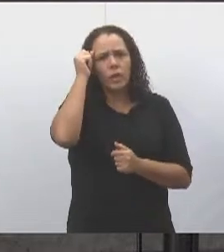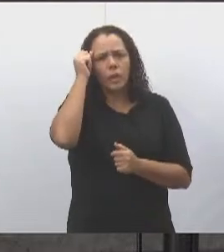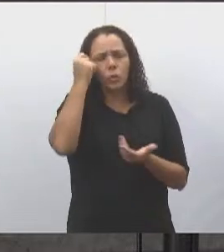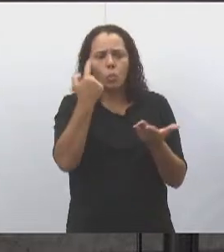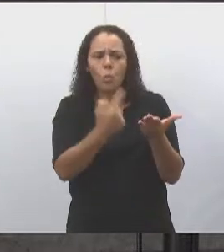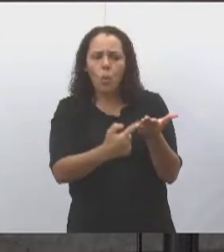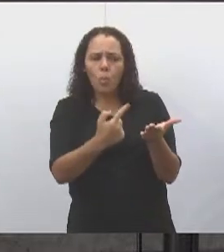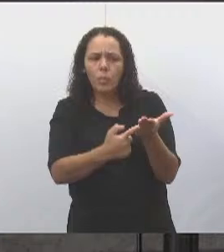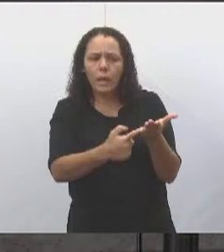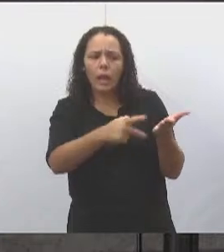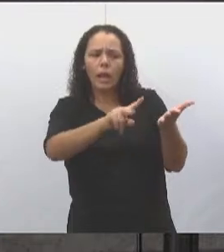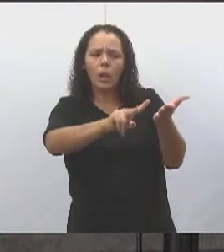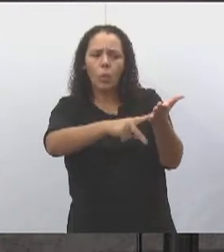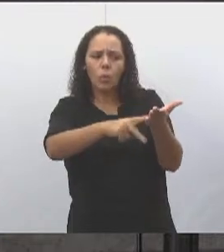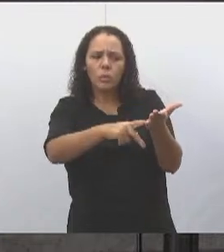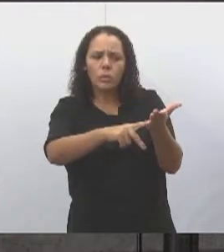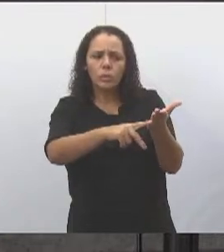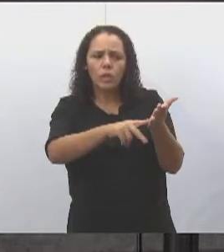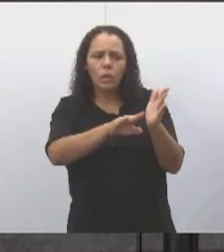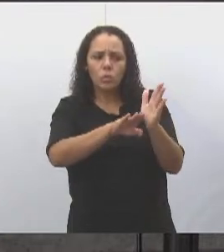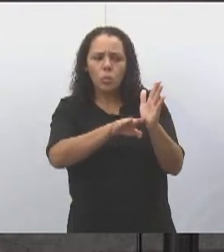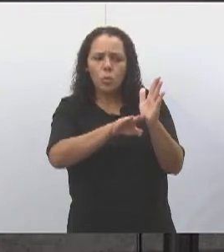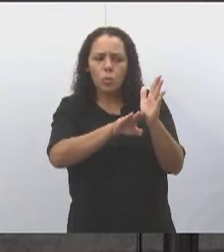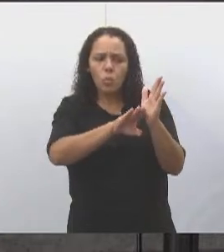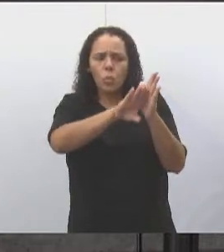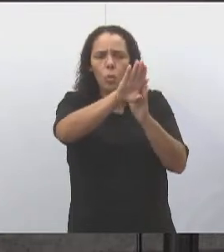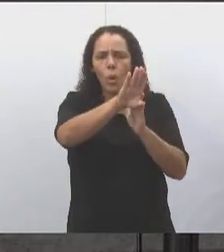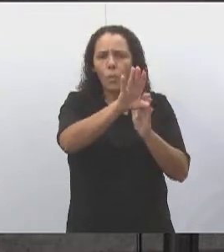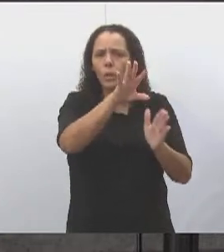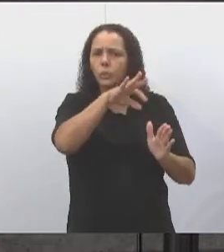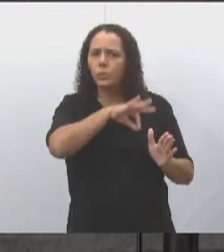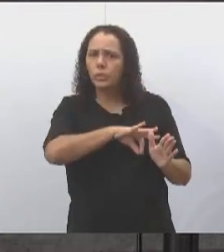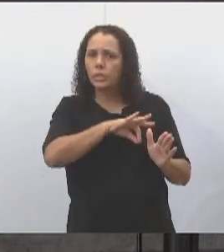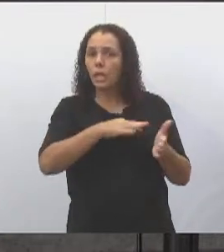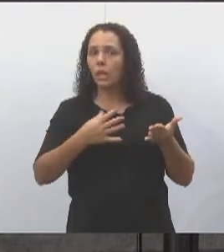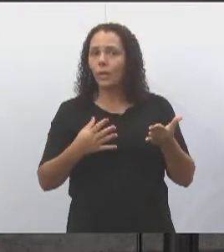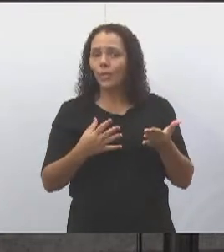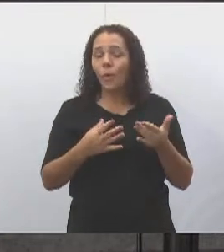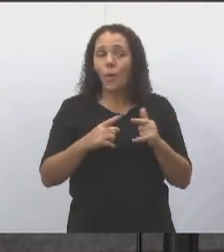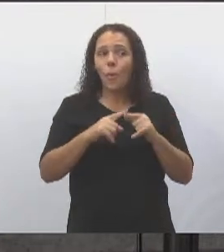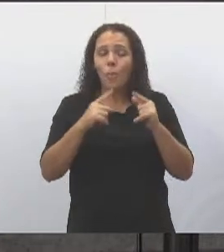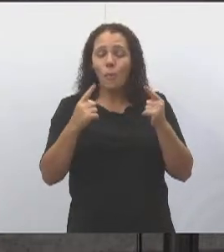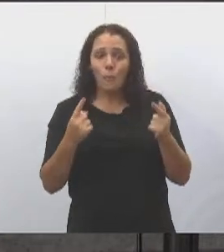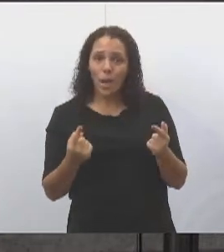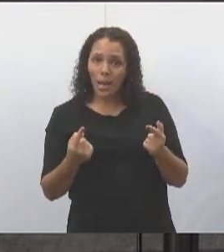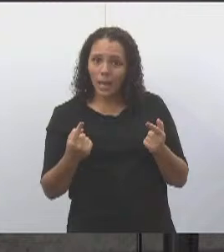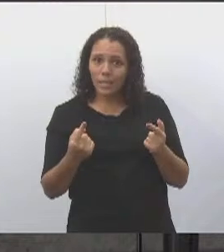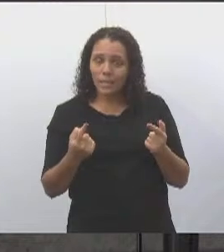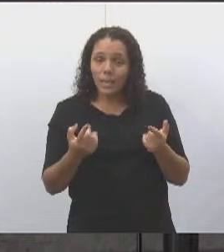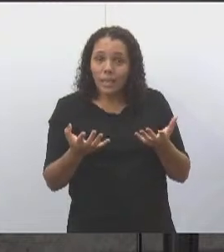possível até um aumento real. Mas a gente quer enxergar isso através dos números dentro do